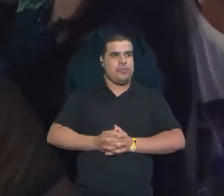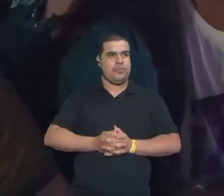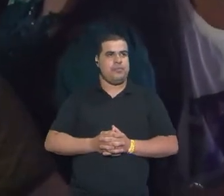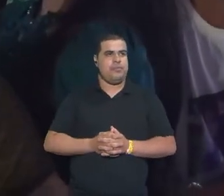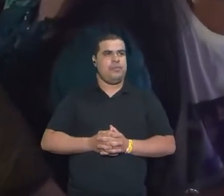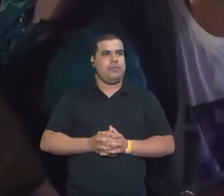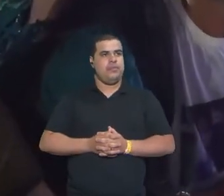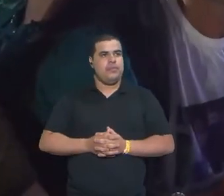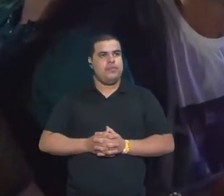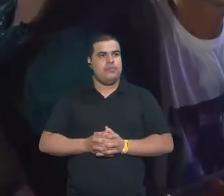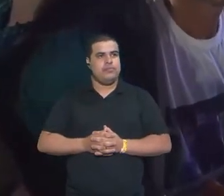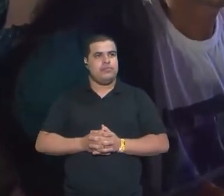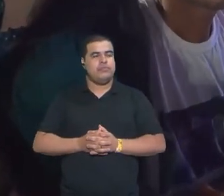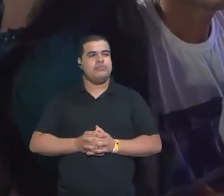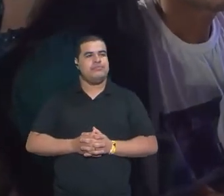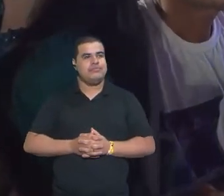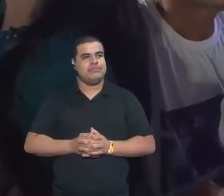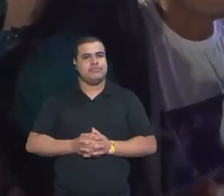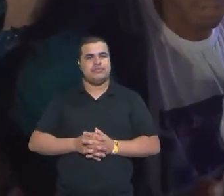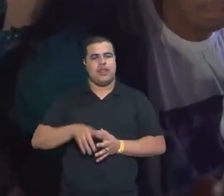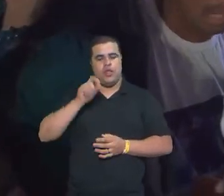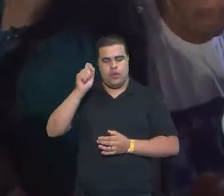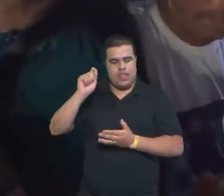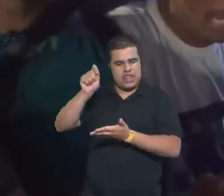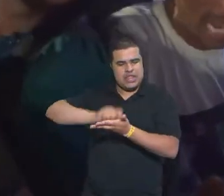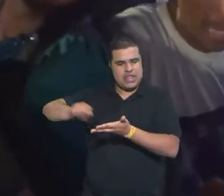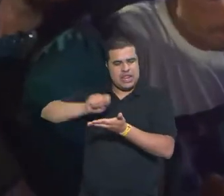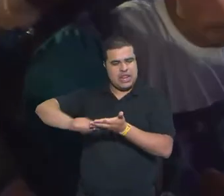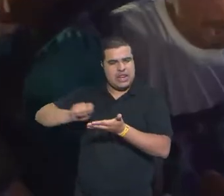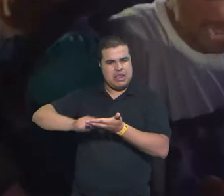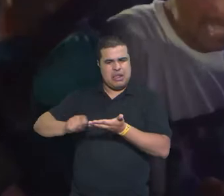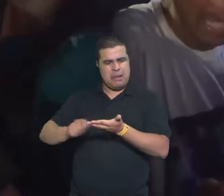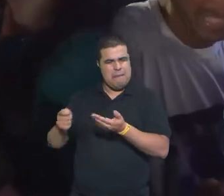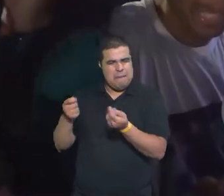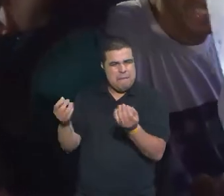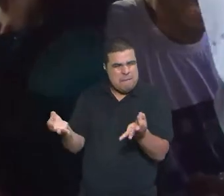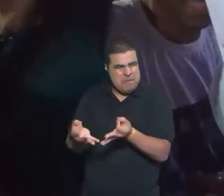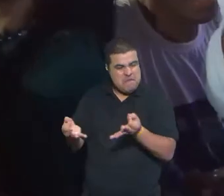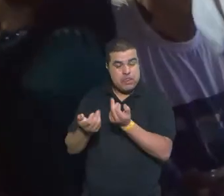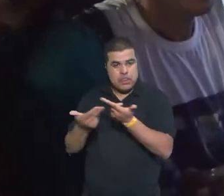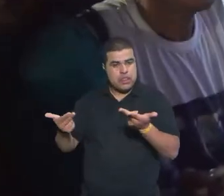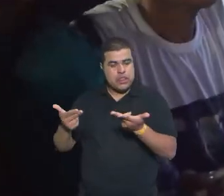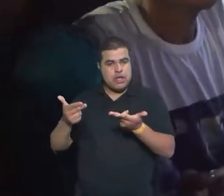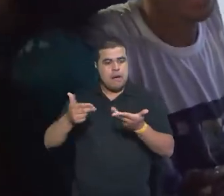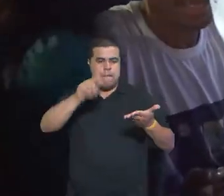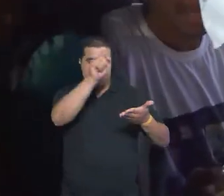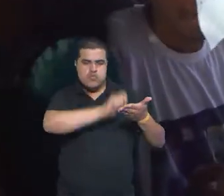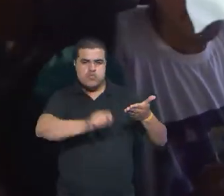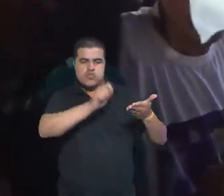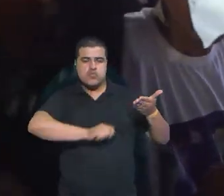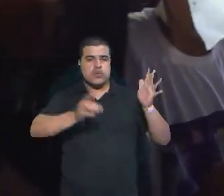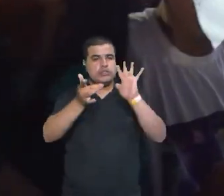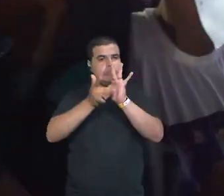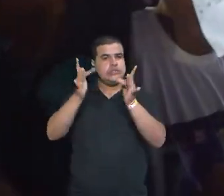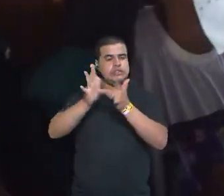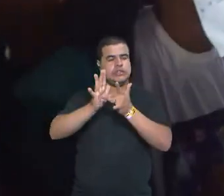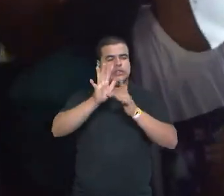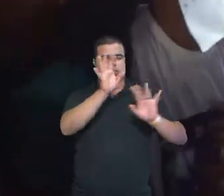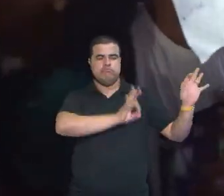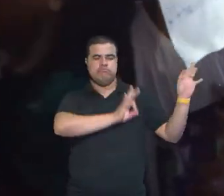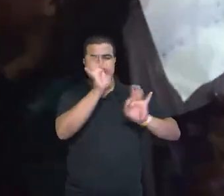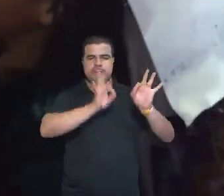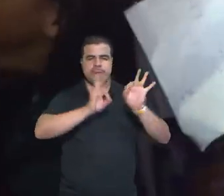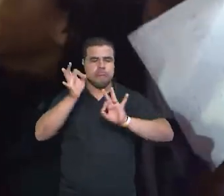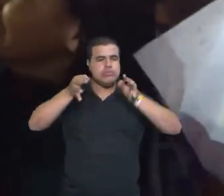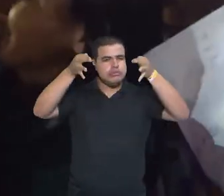é o que você escreve com as letras perfeitas mas é o que Cristo escreve de uma forma